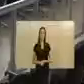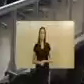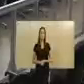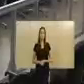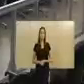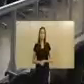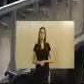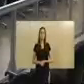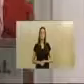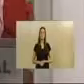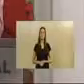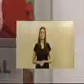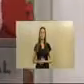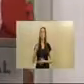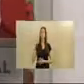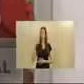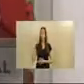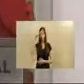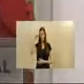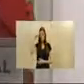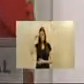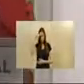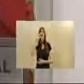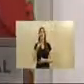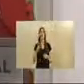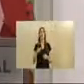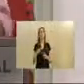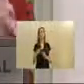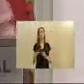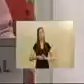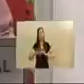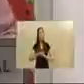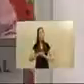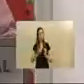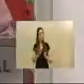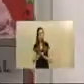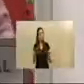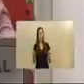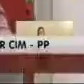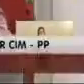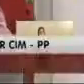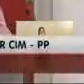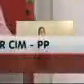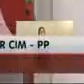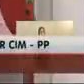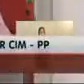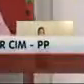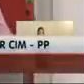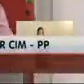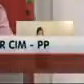o vereador mário del grande ao saudá los ao dos demais vereadores que compõem a mesa diretora